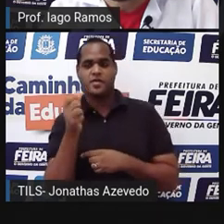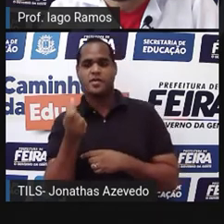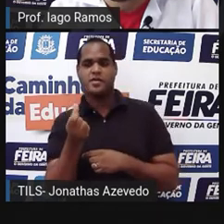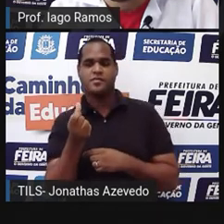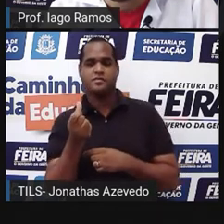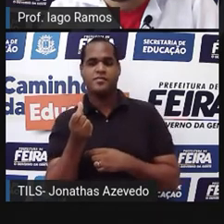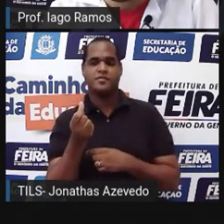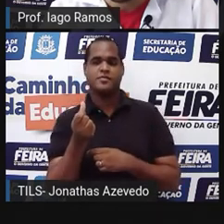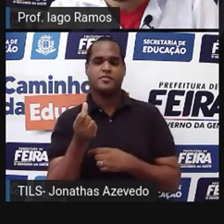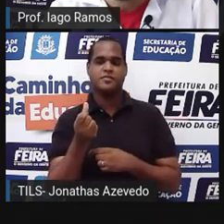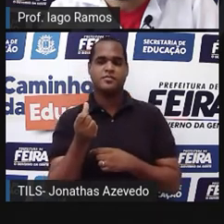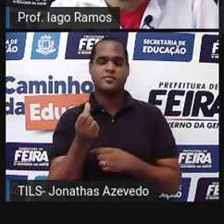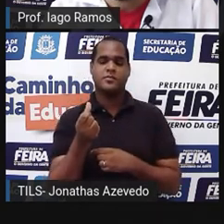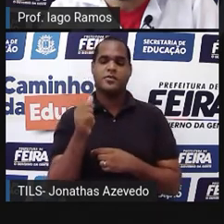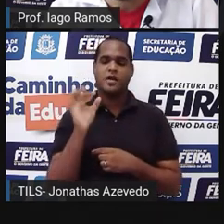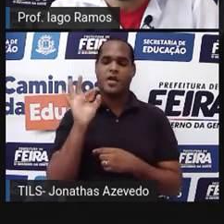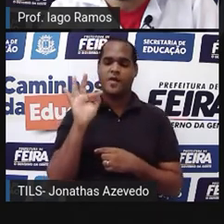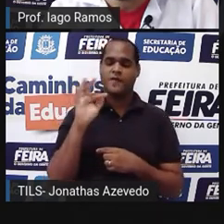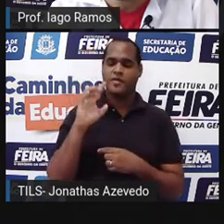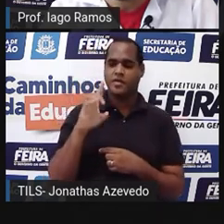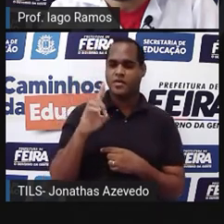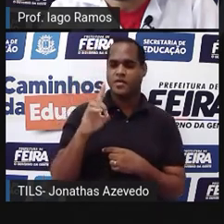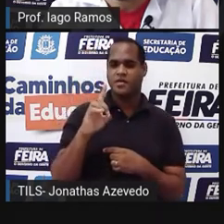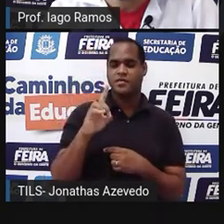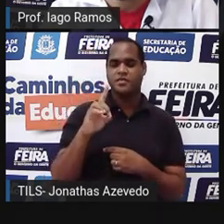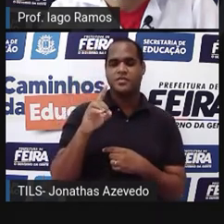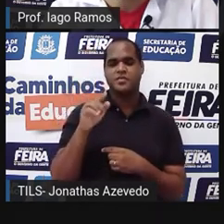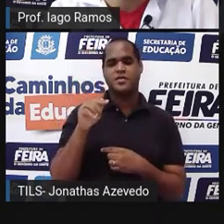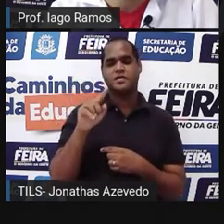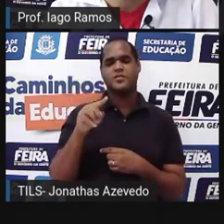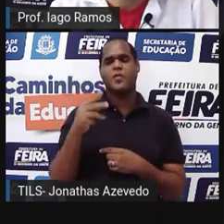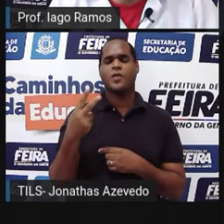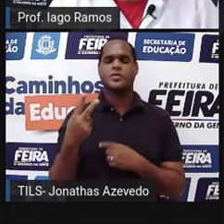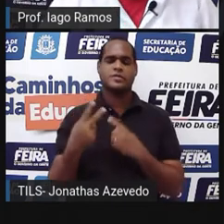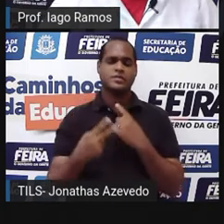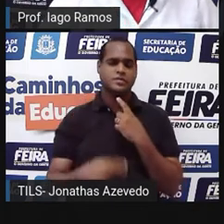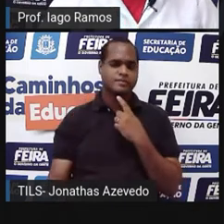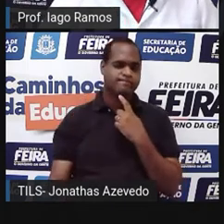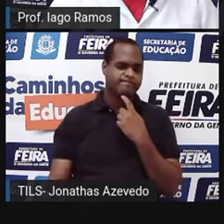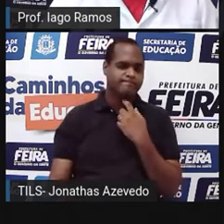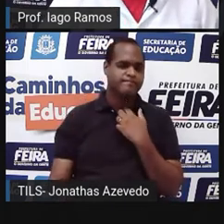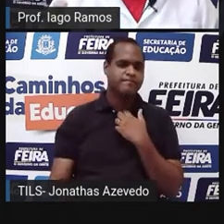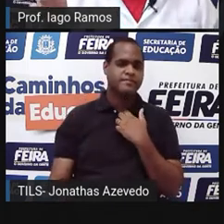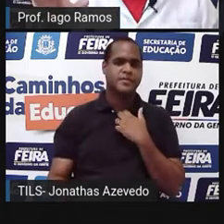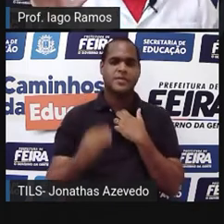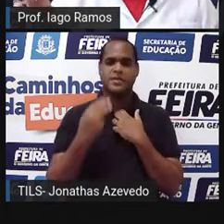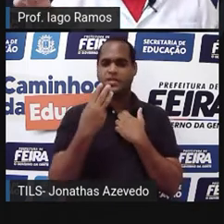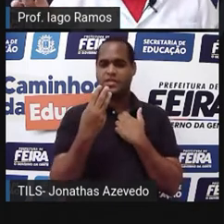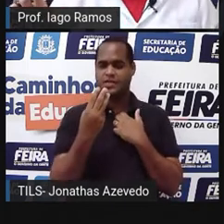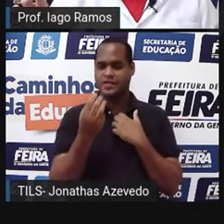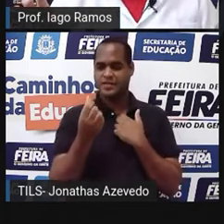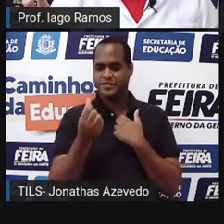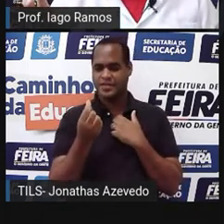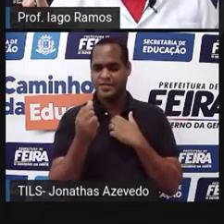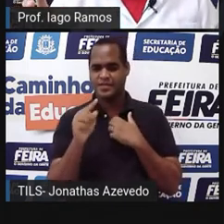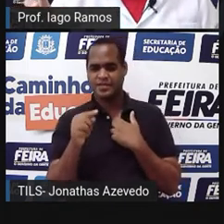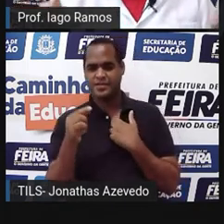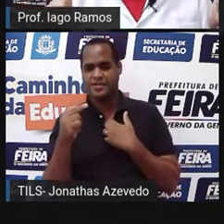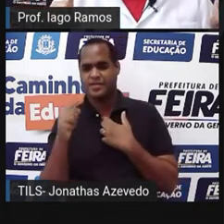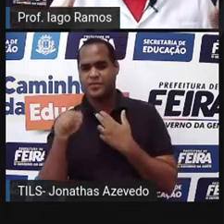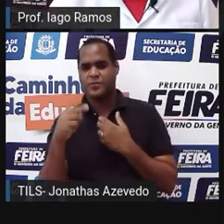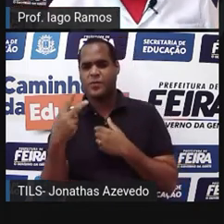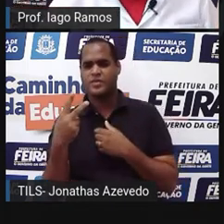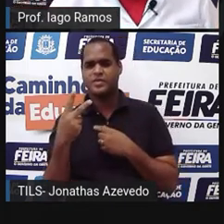3,6. FD, no maior, 7,2. 3,6,